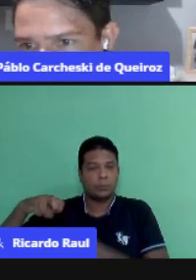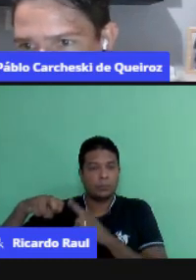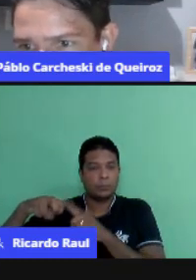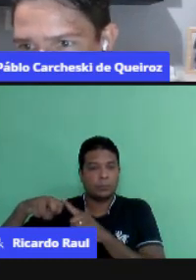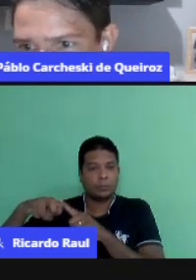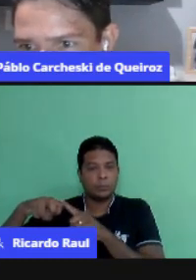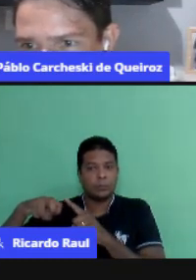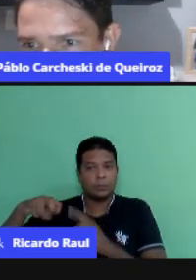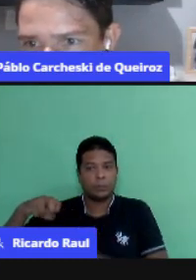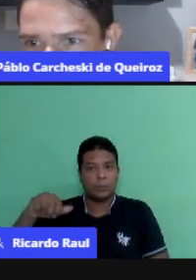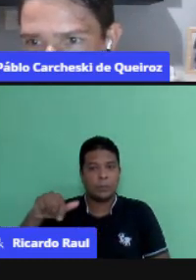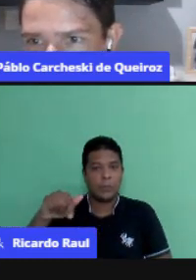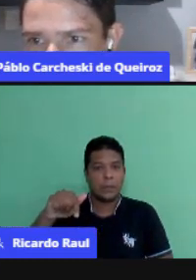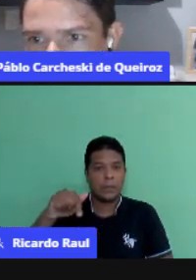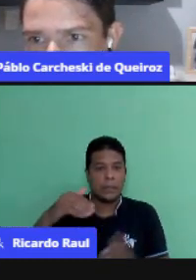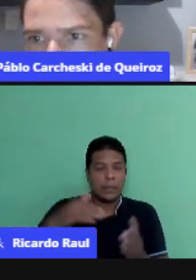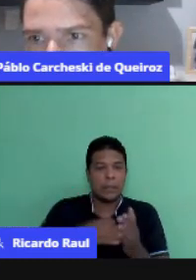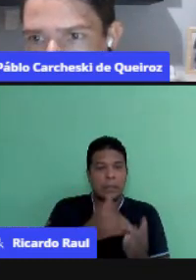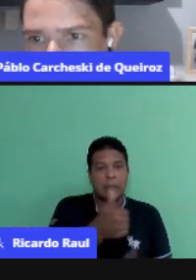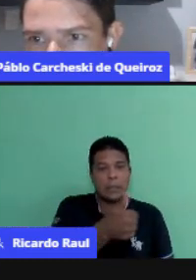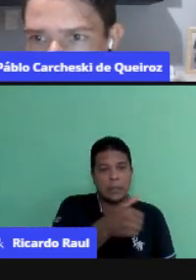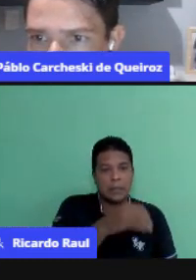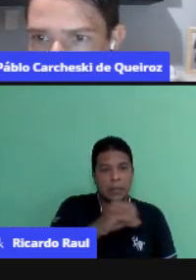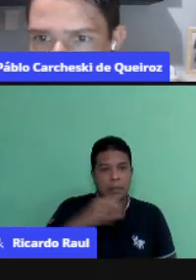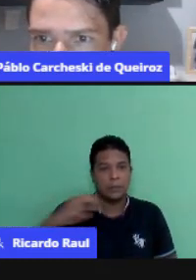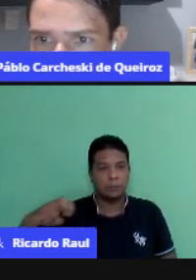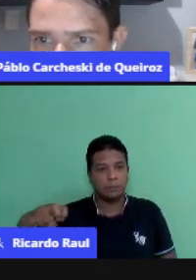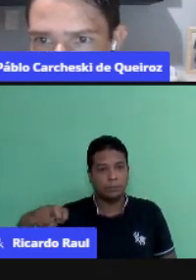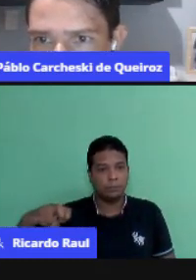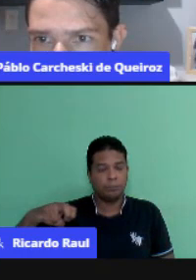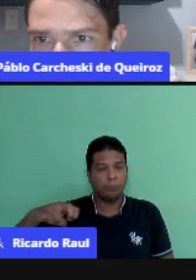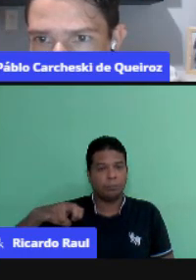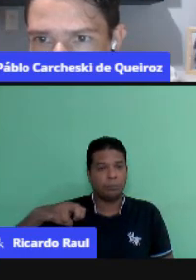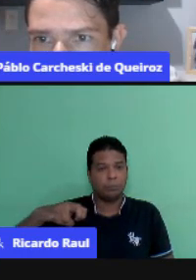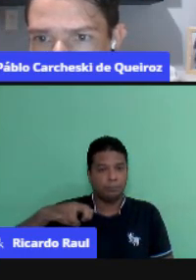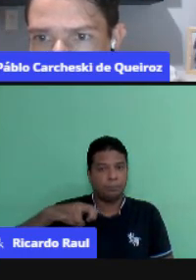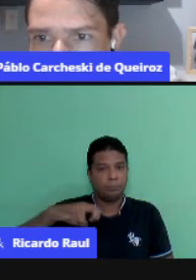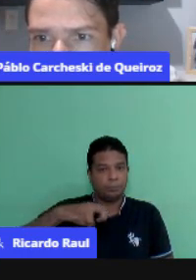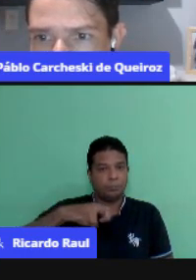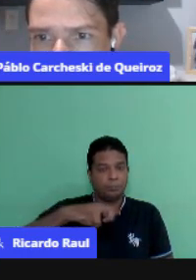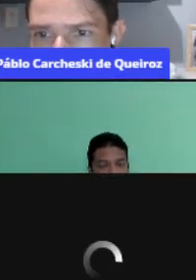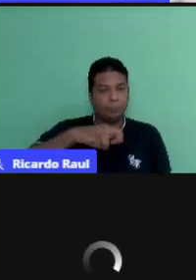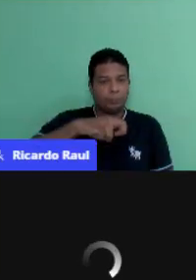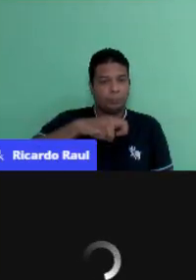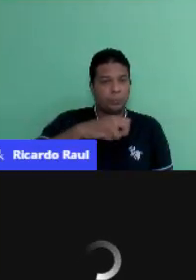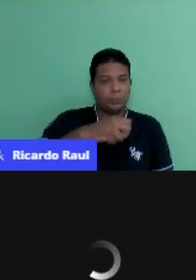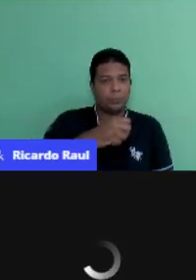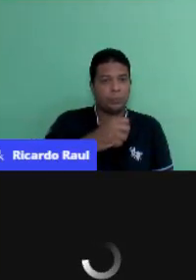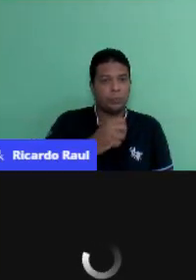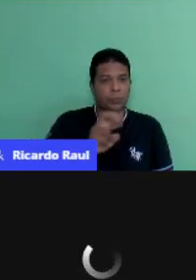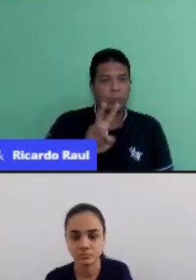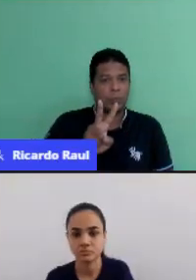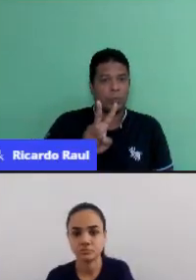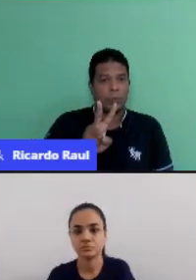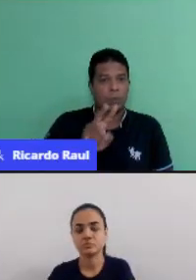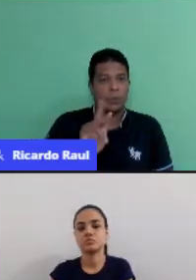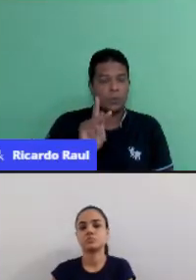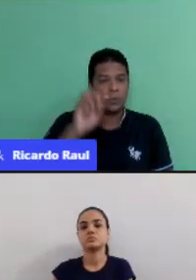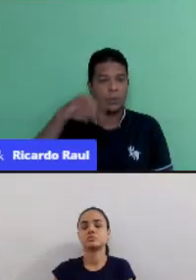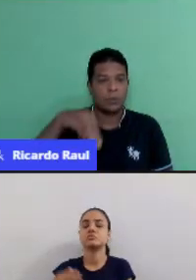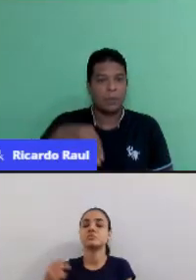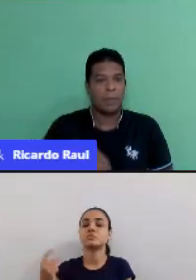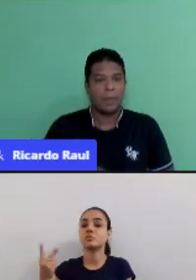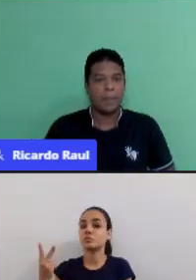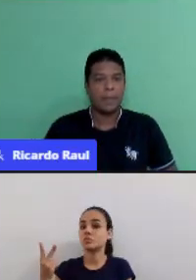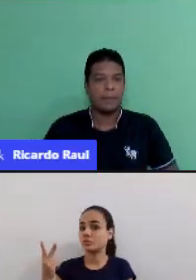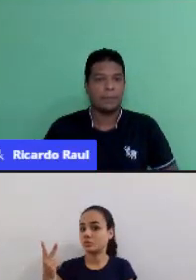tempo 7, né, até as 10 horas ali, ele percorreu uma outra distância, né, percorreu 2 quilômetros. Então, nas 2 horas iniciais, ele